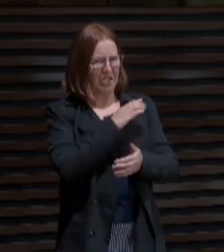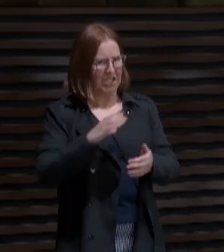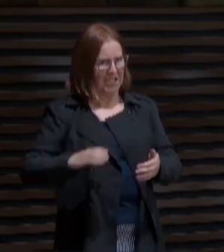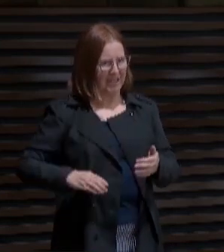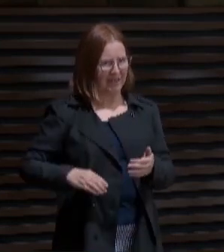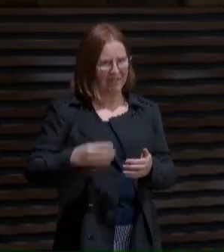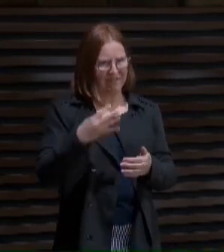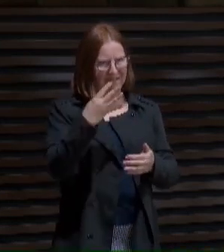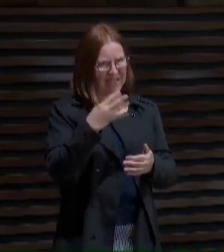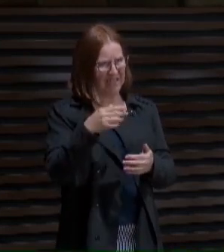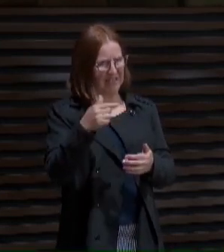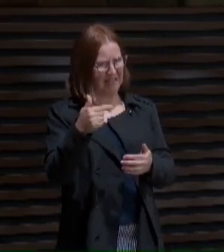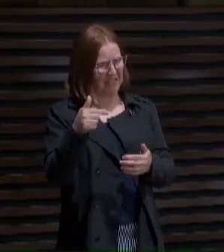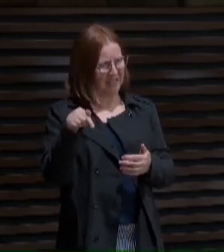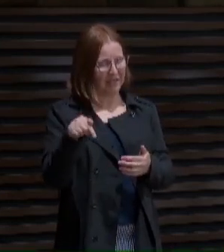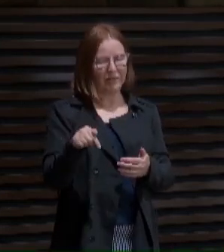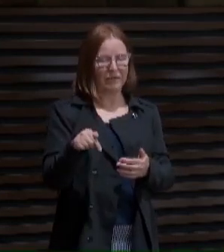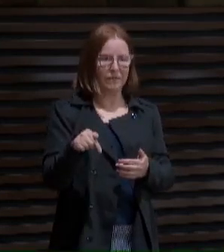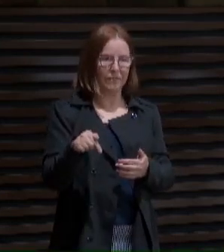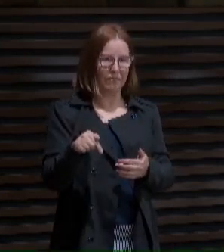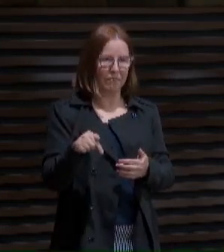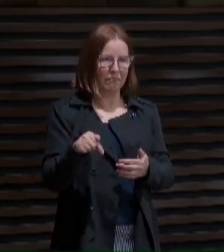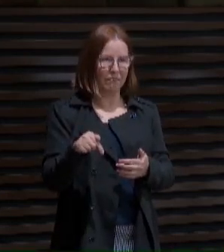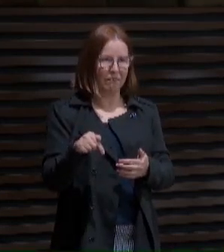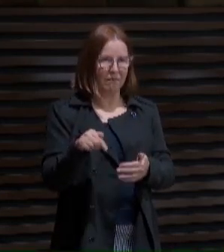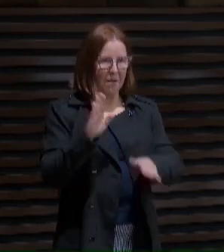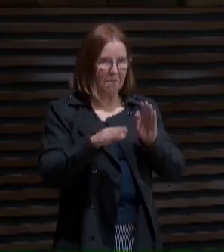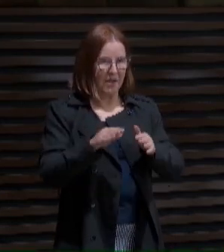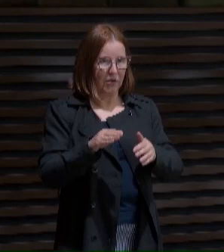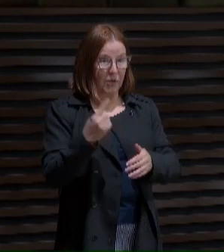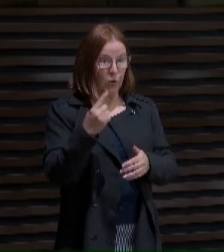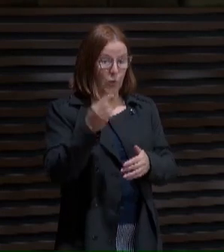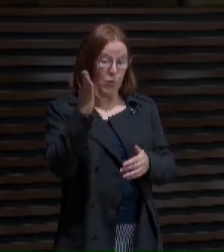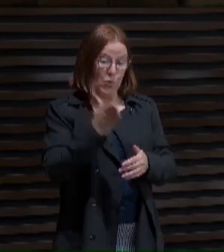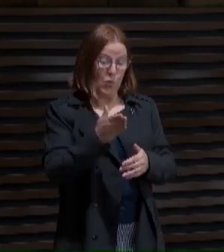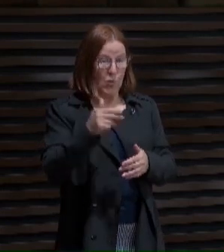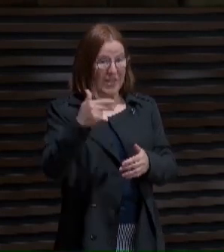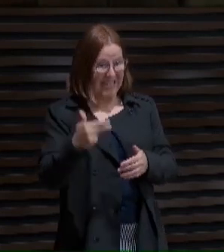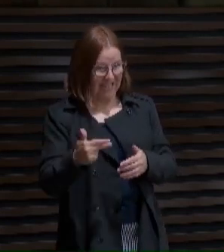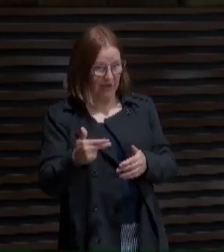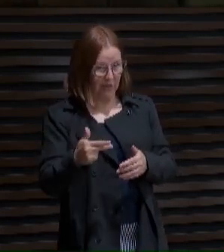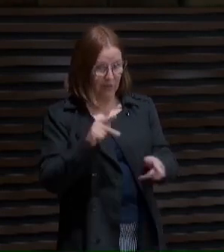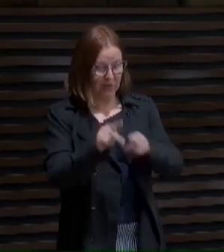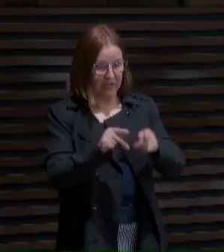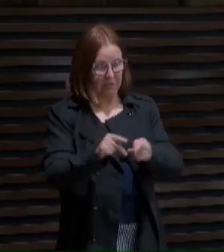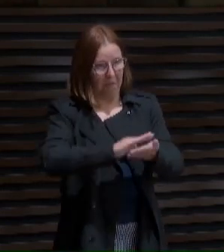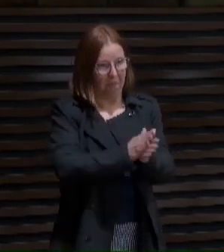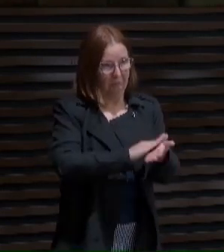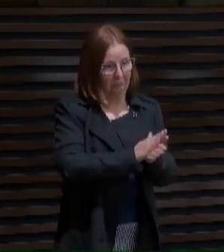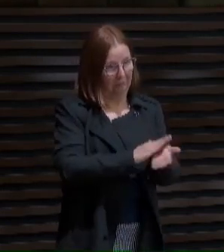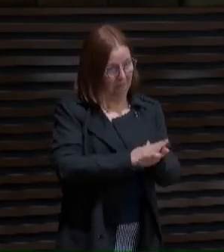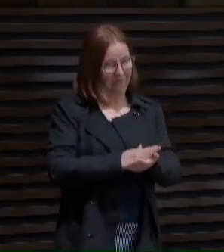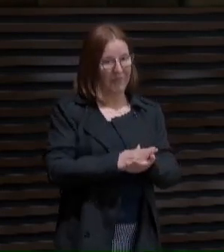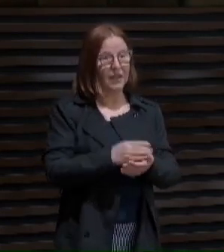lá em Atenas, praticamente 1/3 da população foi dizimada. E eu perguntei para uma ateniense que está